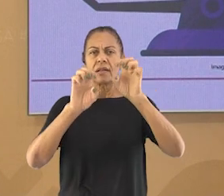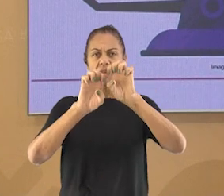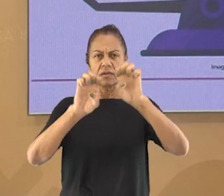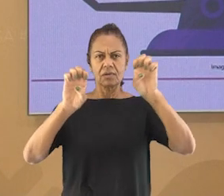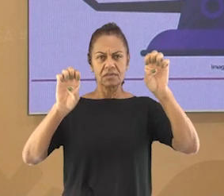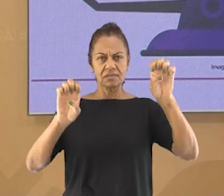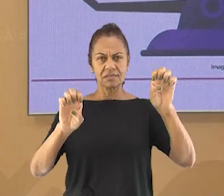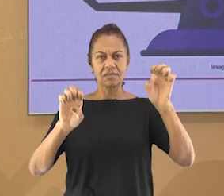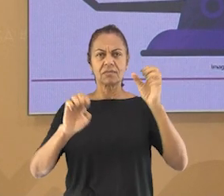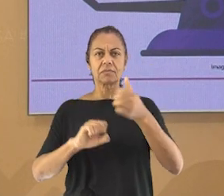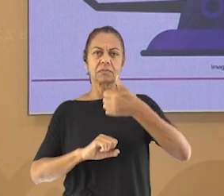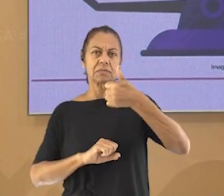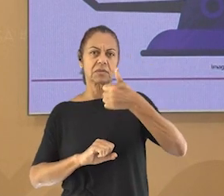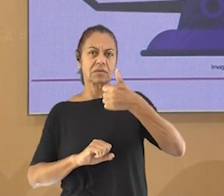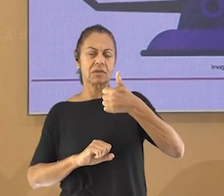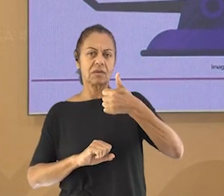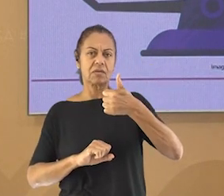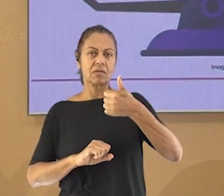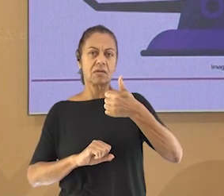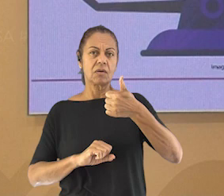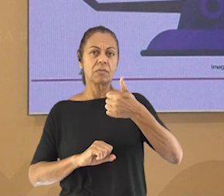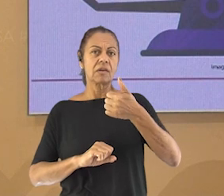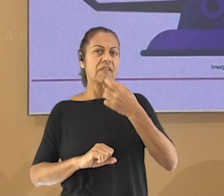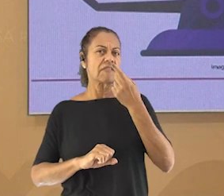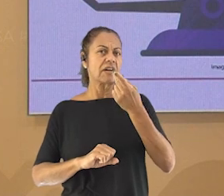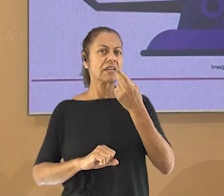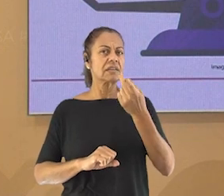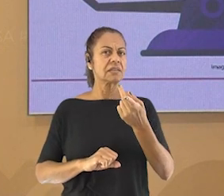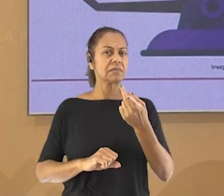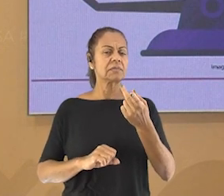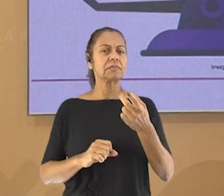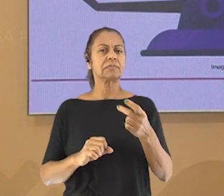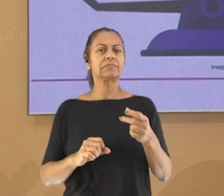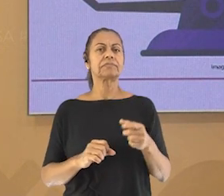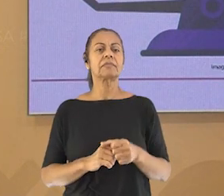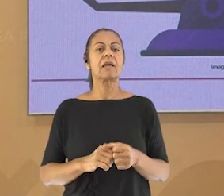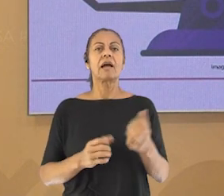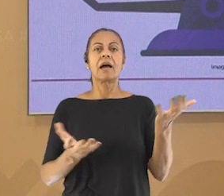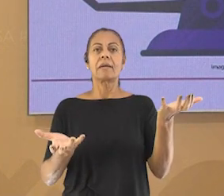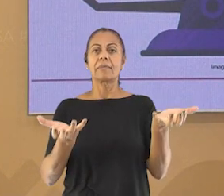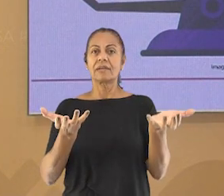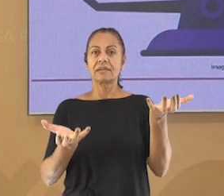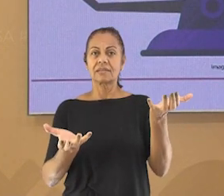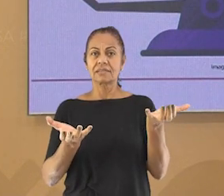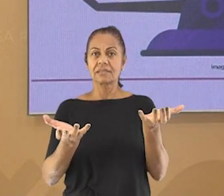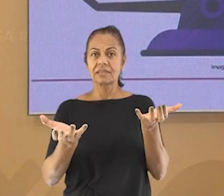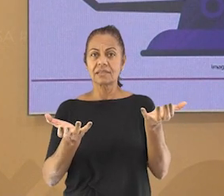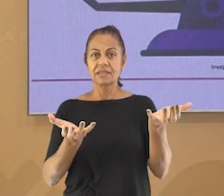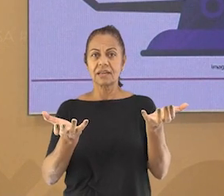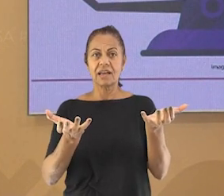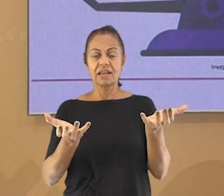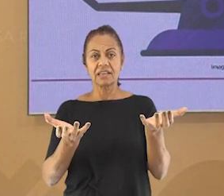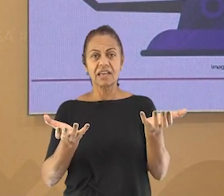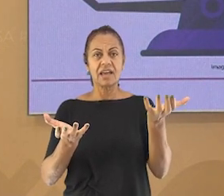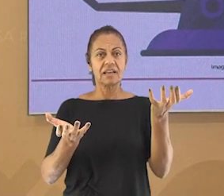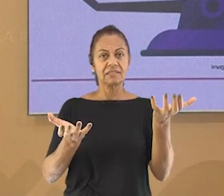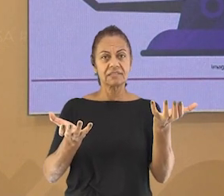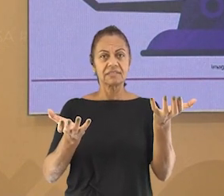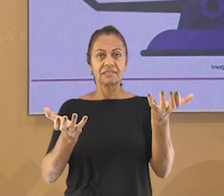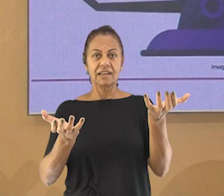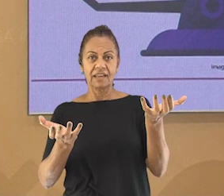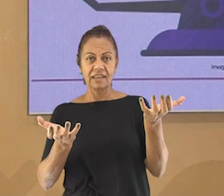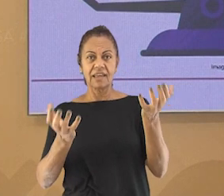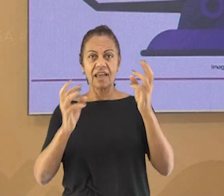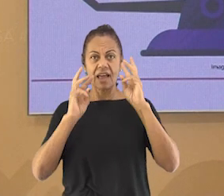grau. Quando falamos que a balança se encontra em equilíbrio, nós já podemos presumir que os seus dois